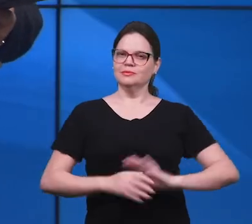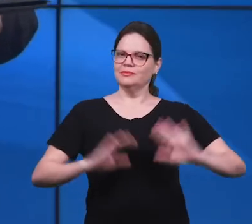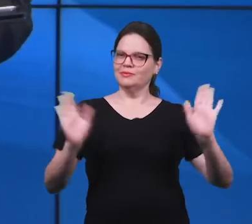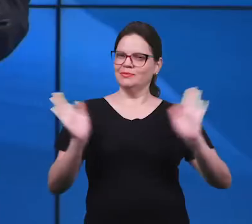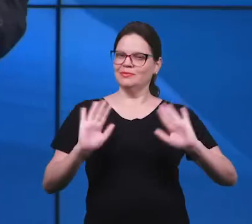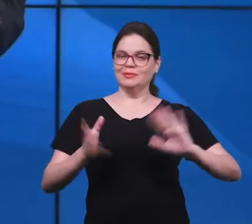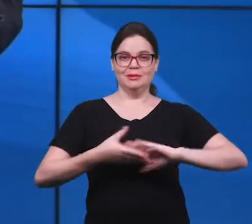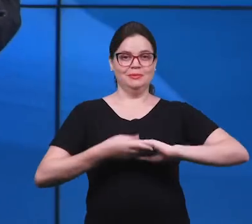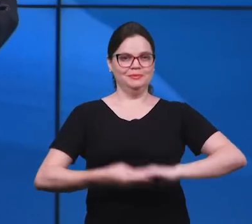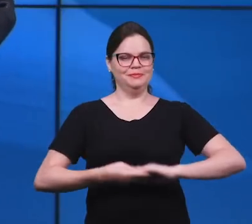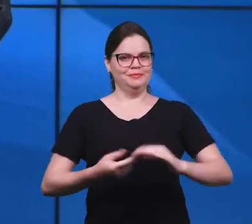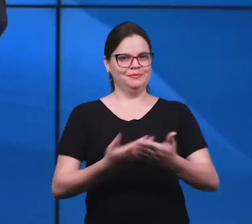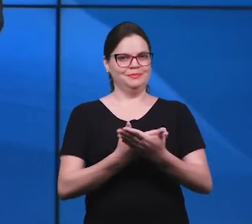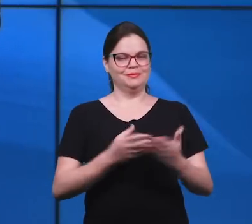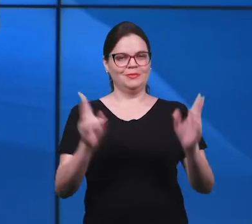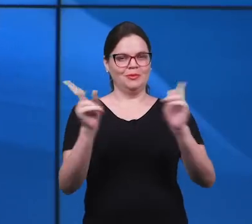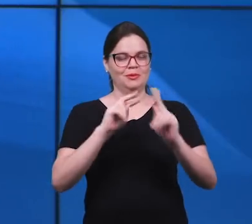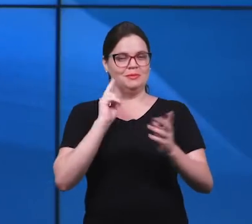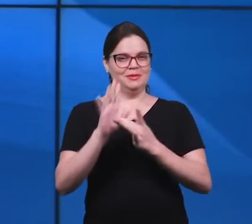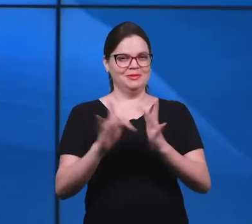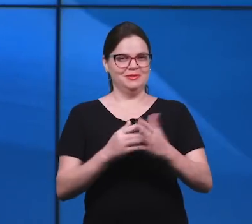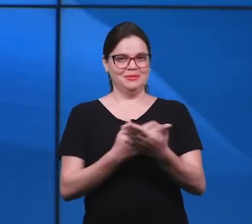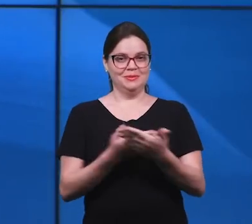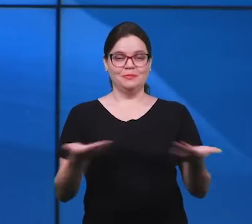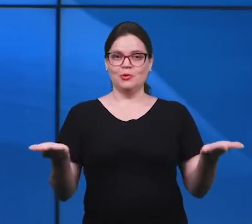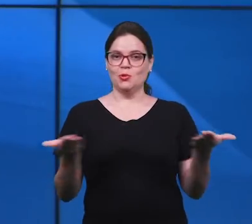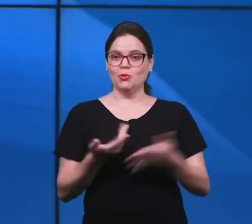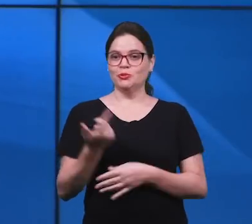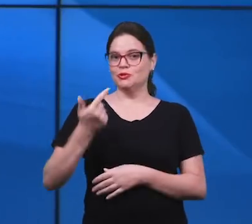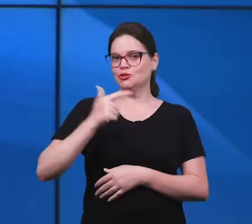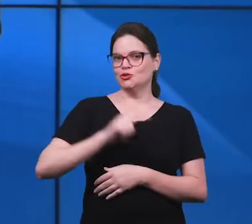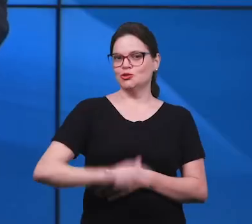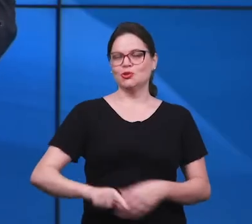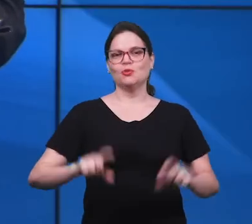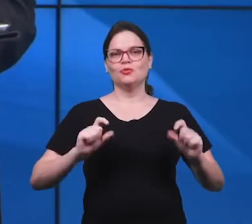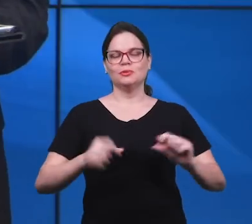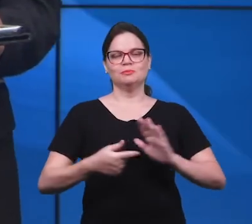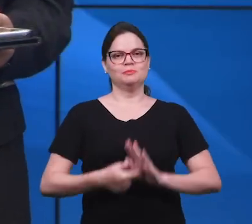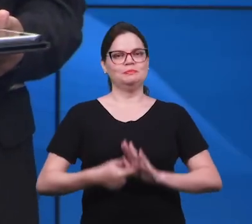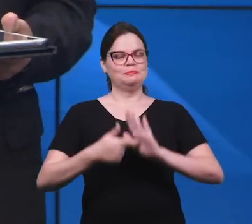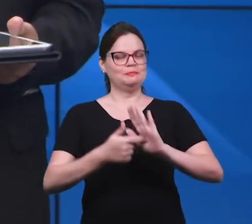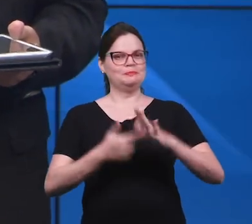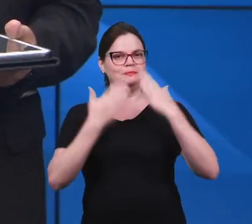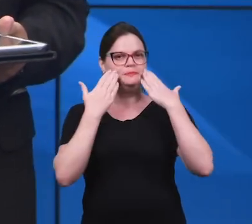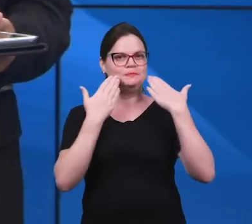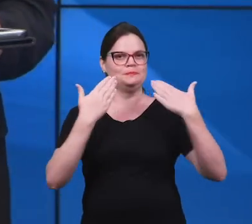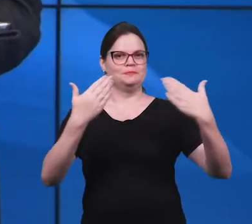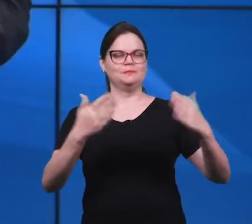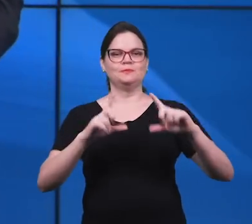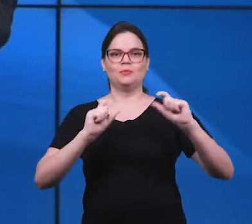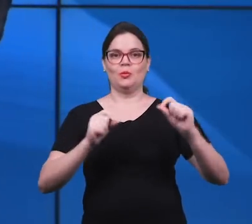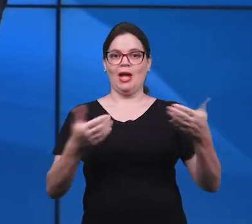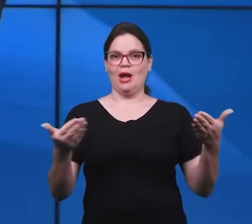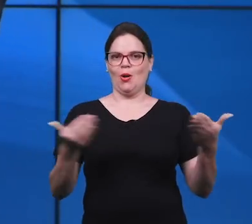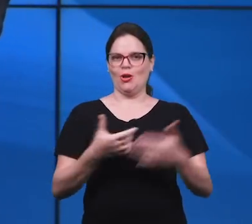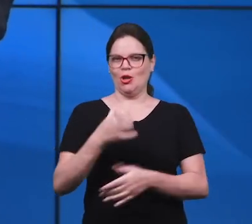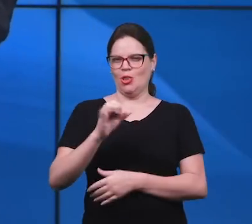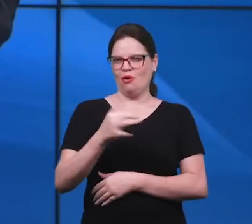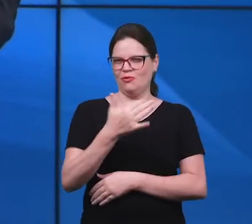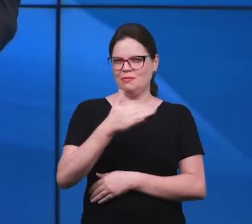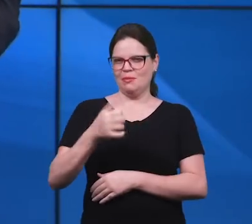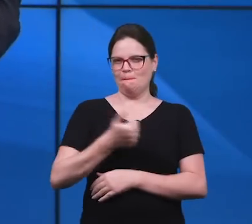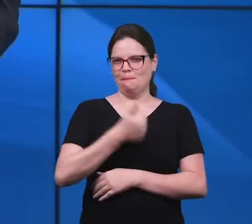Olá, eu quero cumprimentar a todos com a paz do Senhor. Estamos aqui mais uma vez para apresentarmos aquela primeira parte da Escola Bíblica